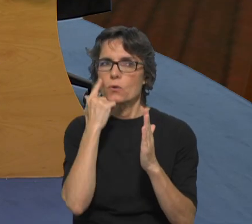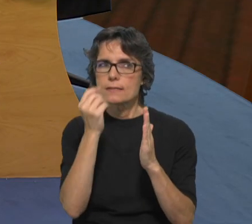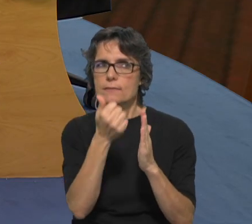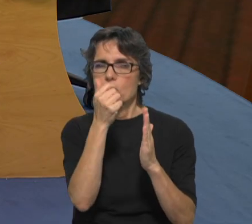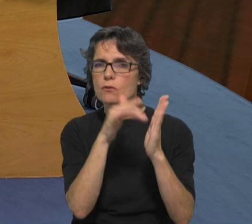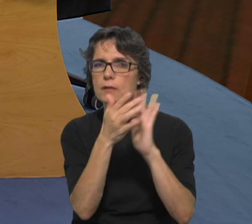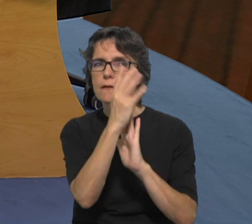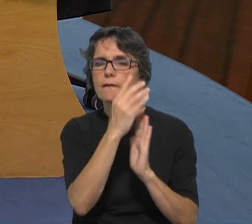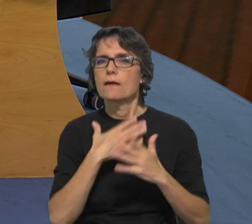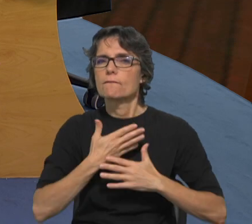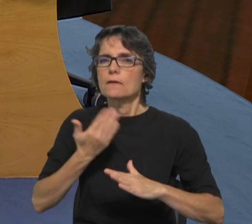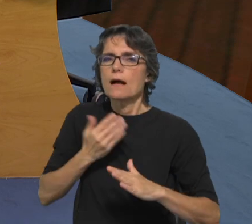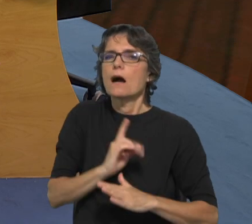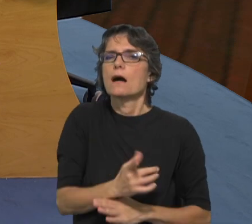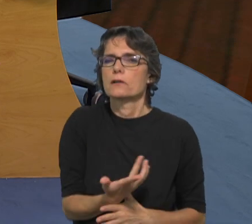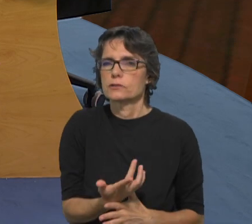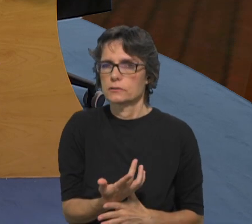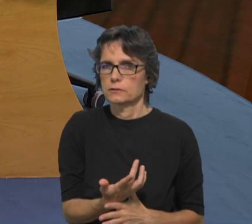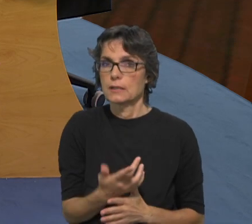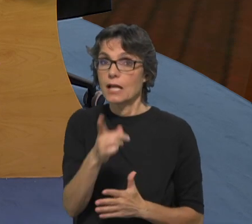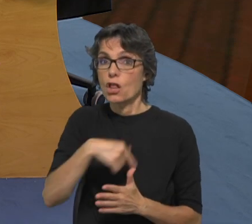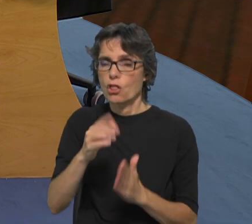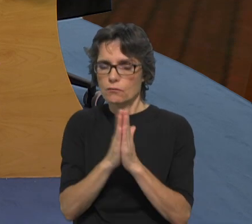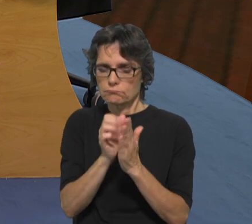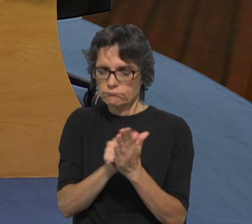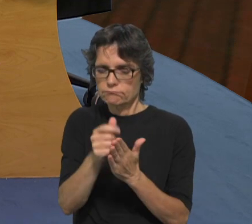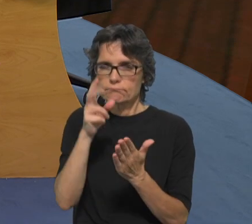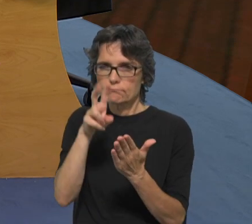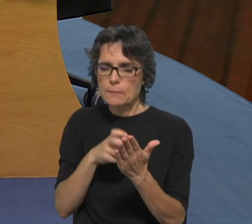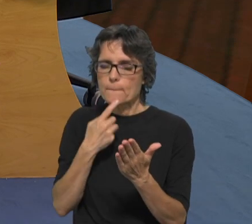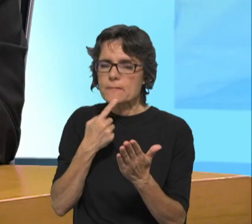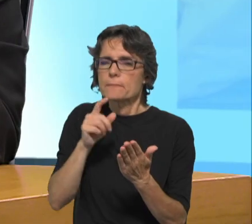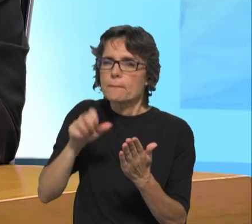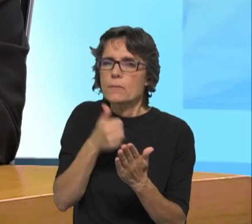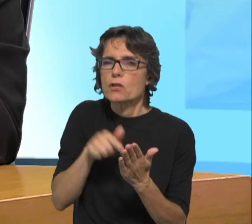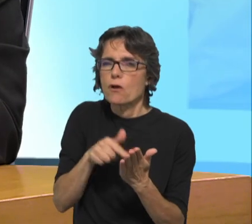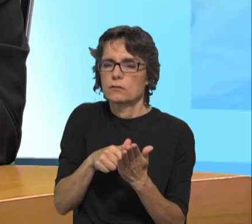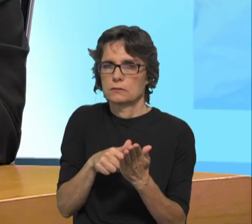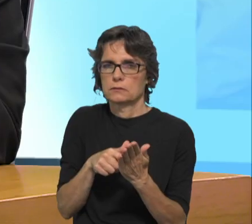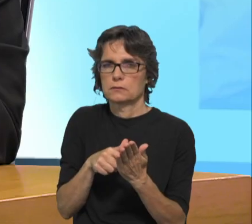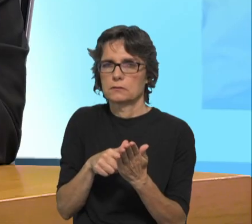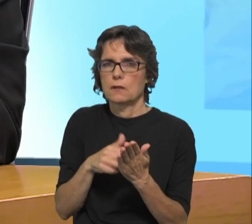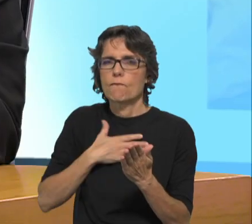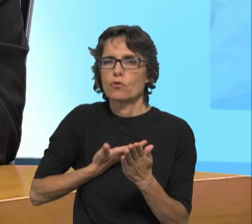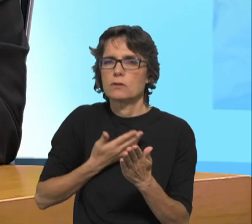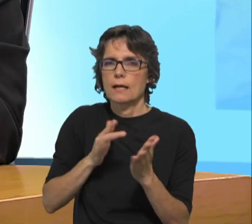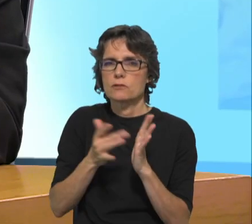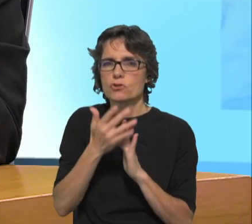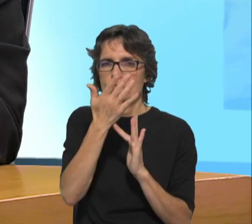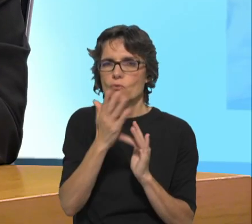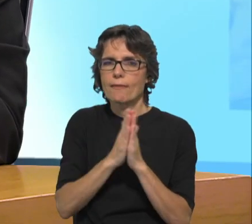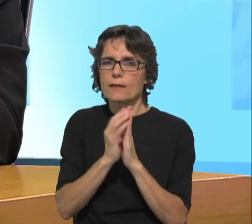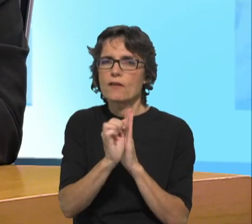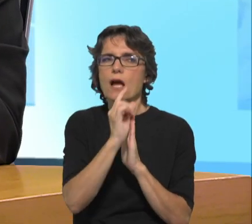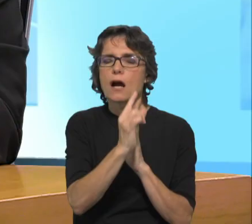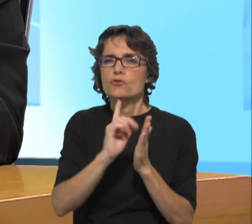vontade, estudar a Sagrada Escritura é o meio necessário e indispensável para percebermos qual é de verdade a vontade de Jesus Cristo para a sua Igreja, qual